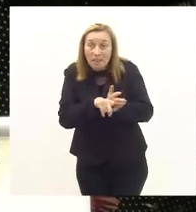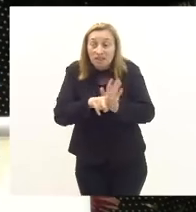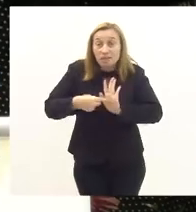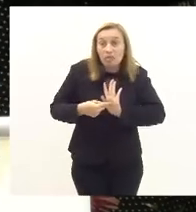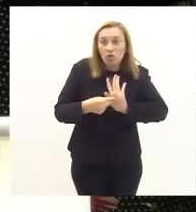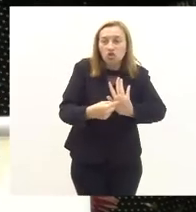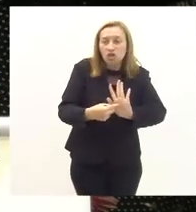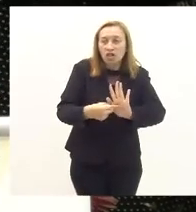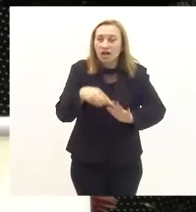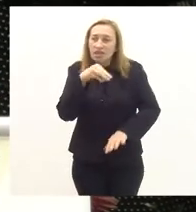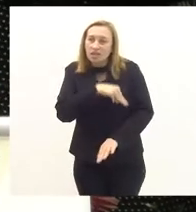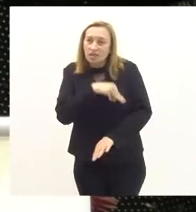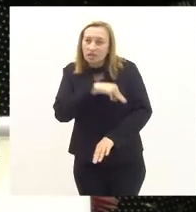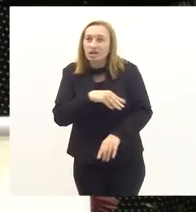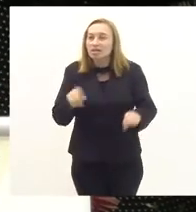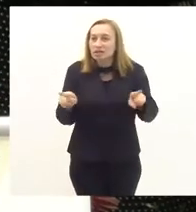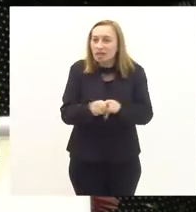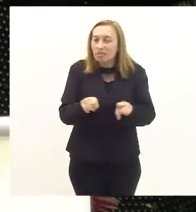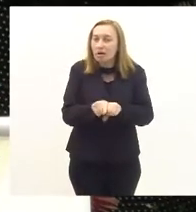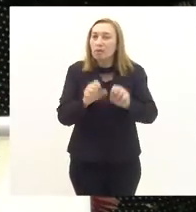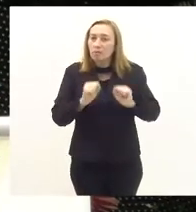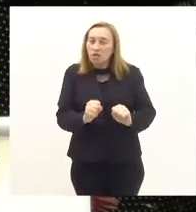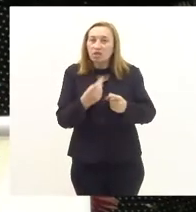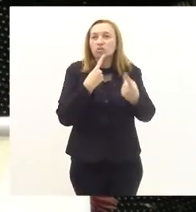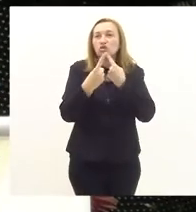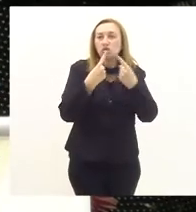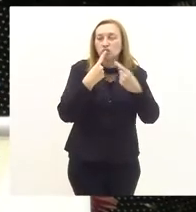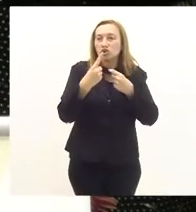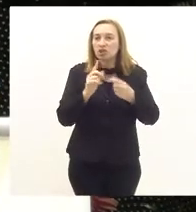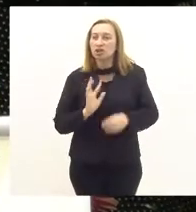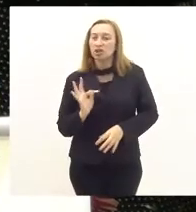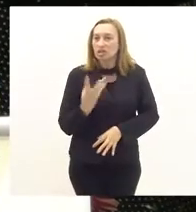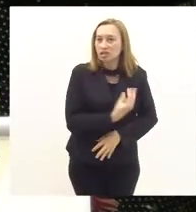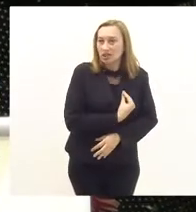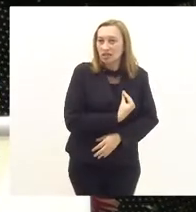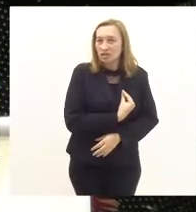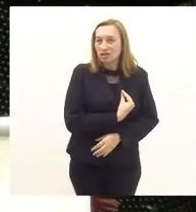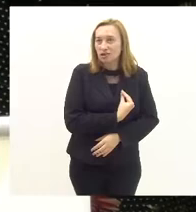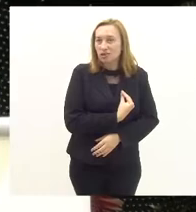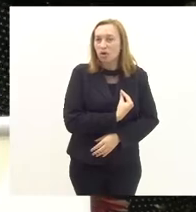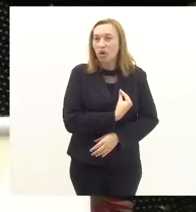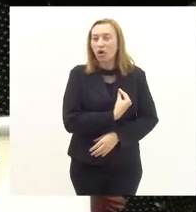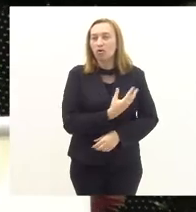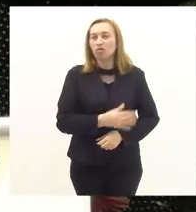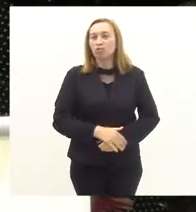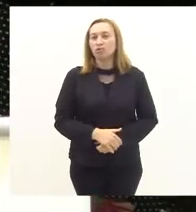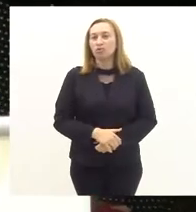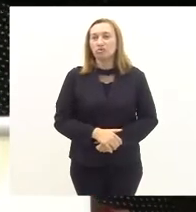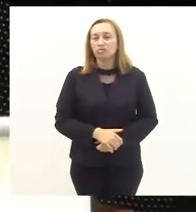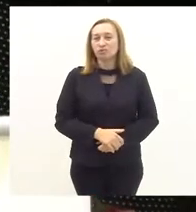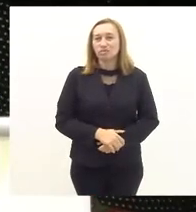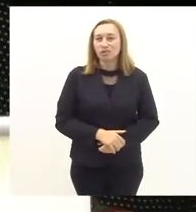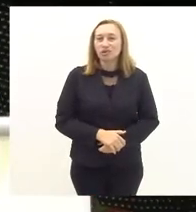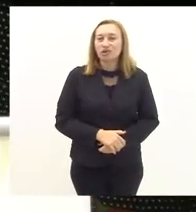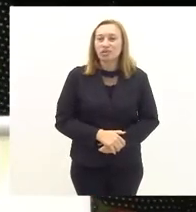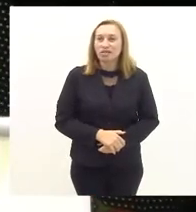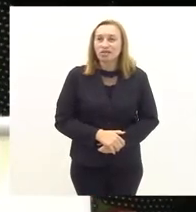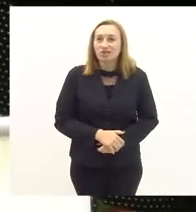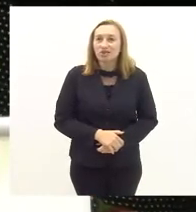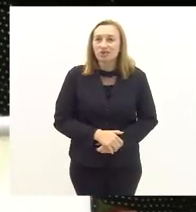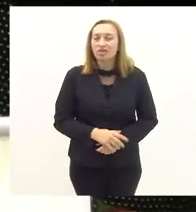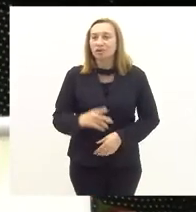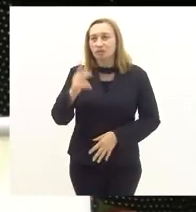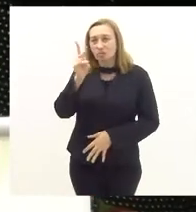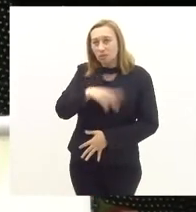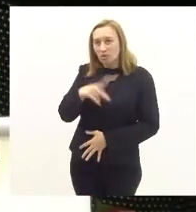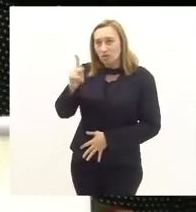mostrar que na matemática nós também podemos discutir sobre transexualidade e travestilidade. Então, como é que eu vou admitir, enquanto